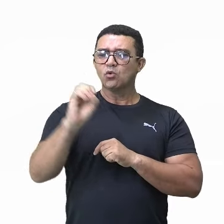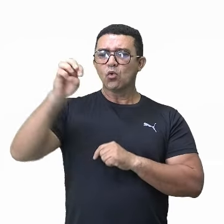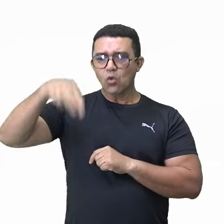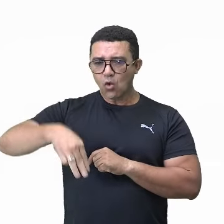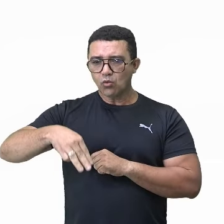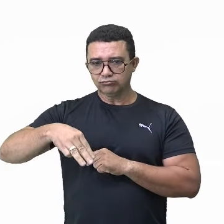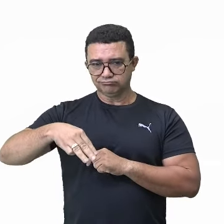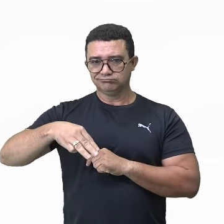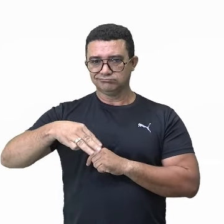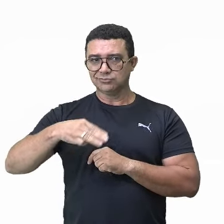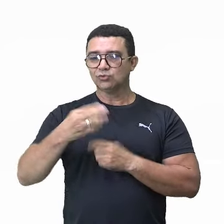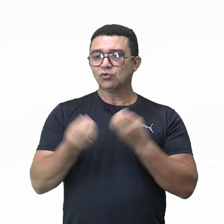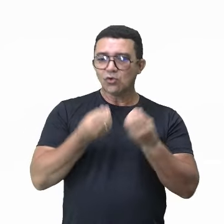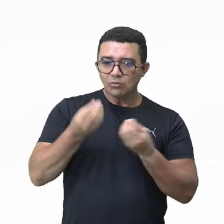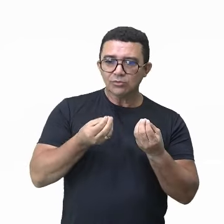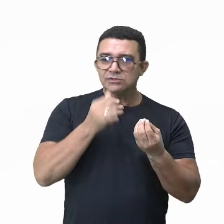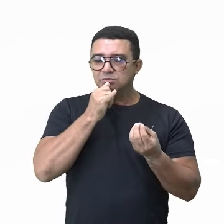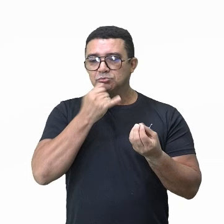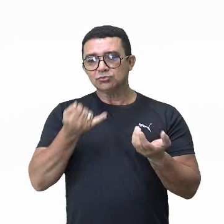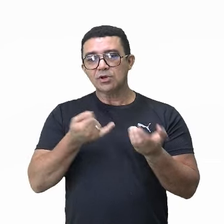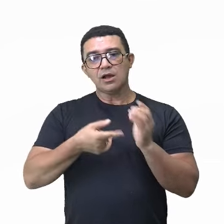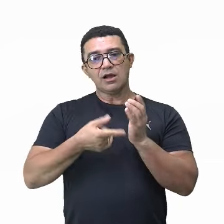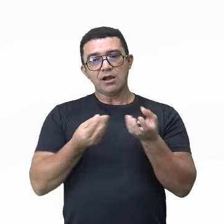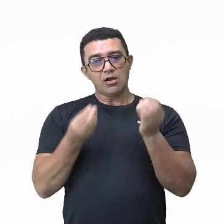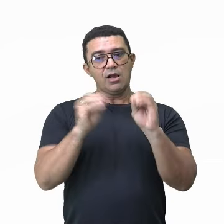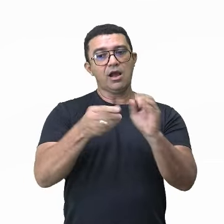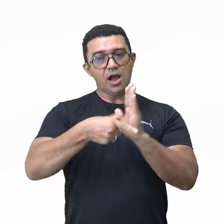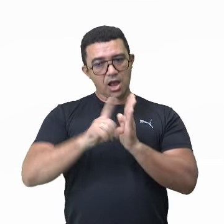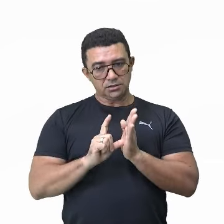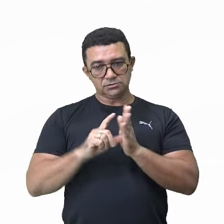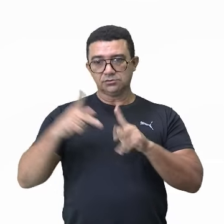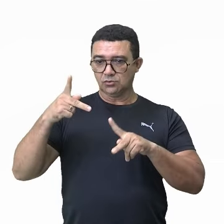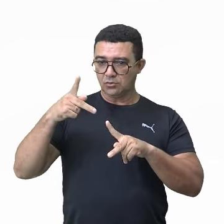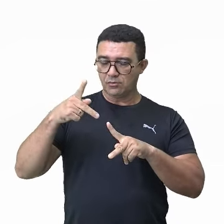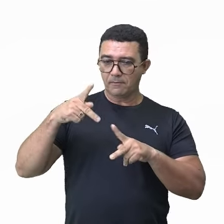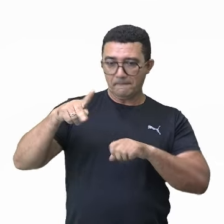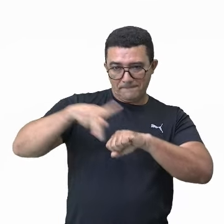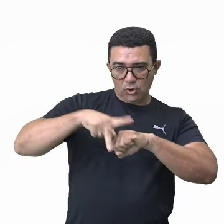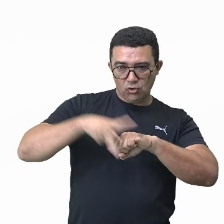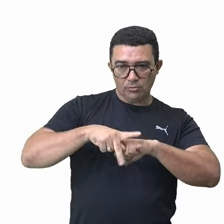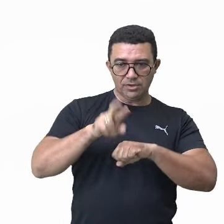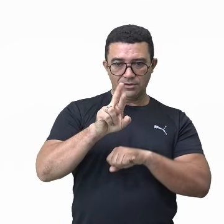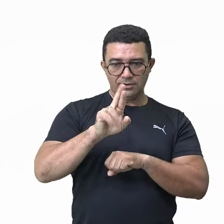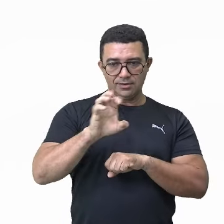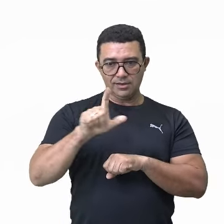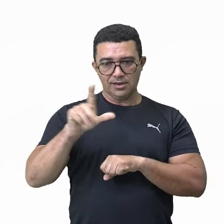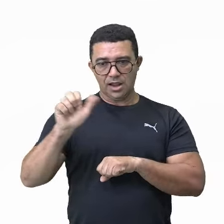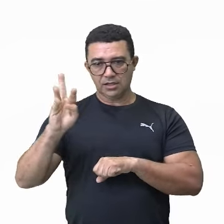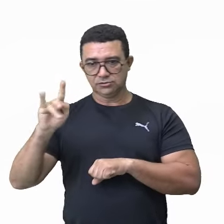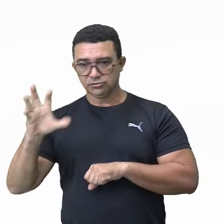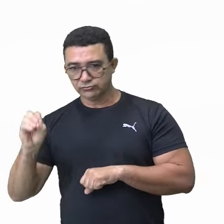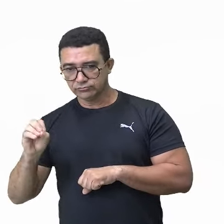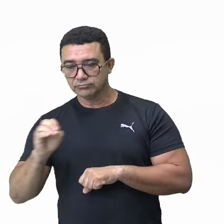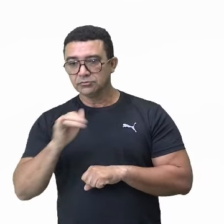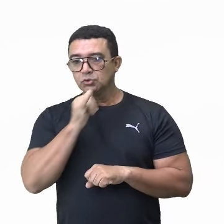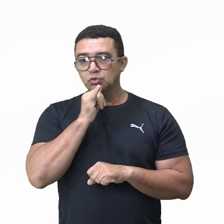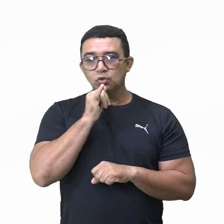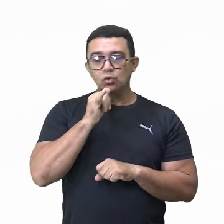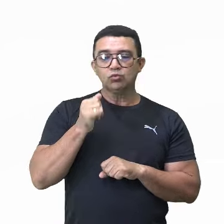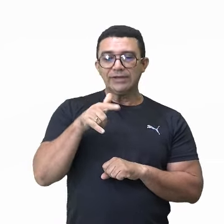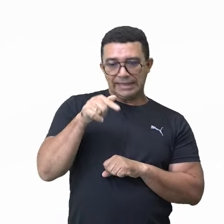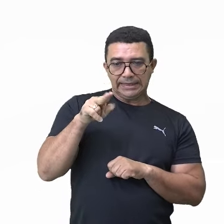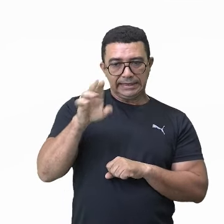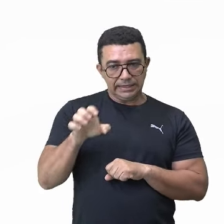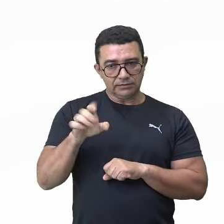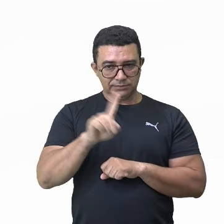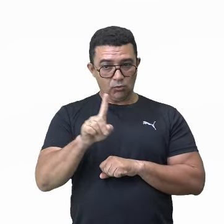simpatizar também vai aparecer antes do pronome relativo no caso aí eu não estou usando o que mas o quem Beleza